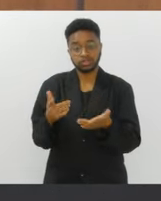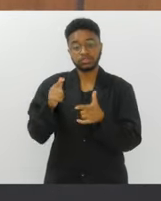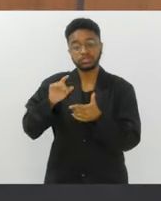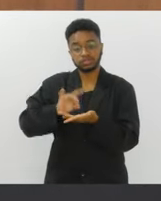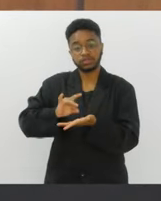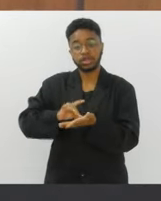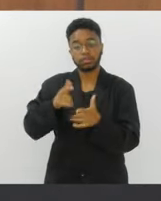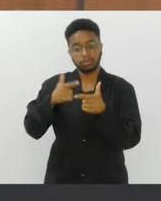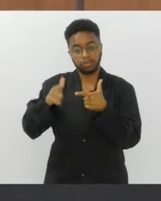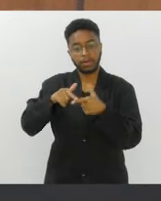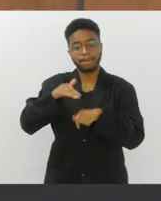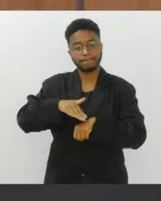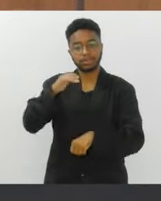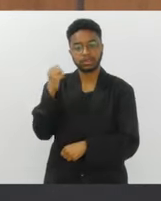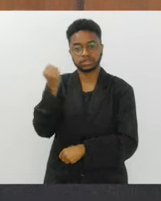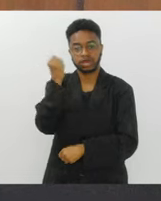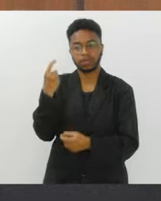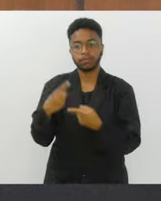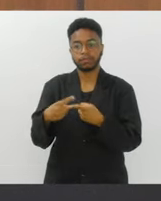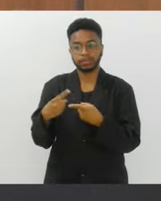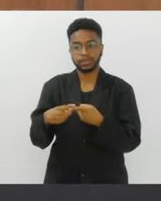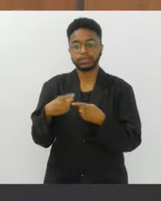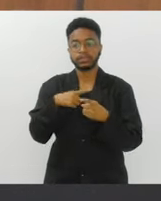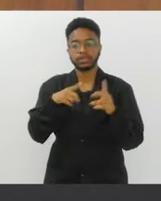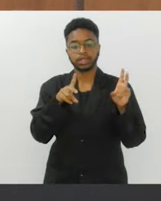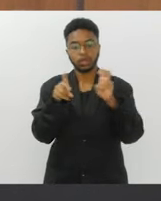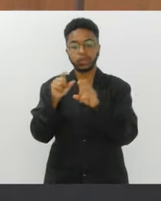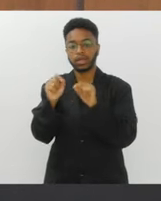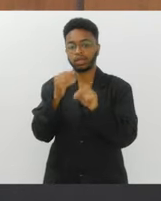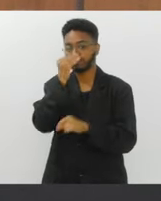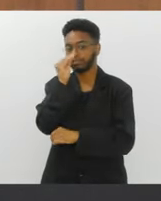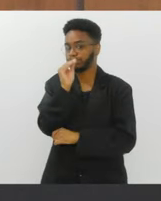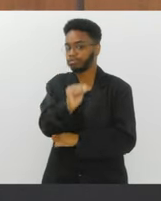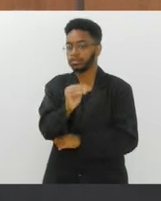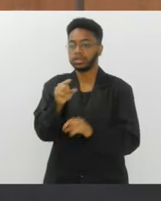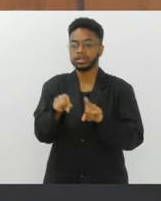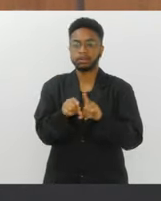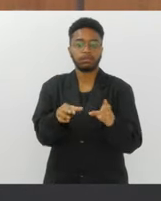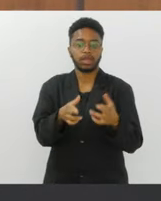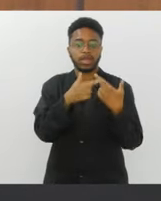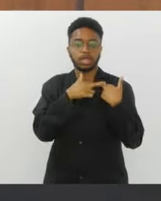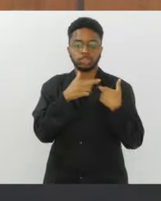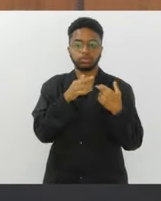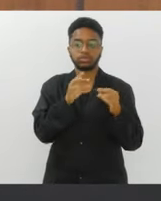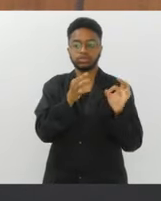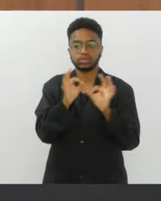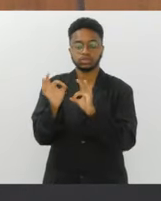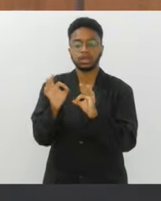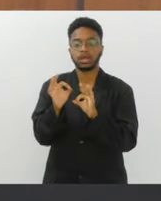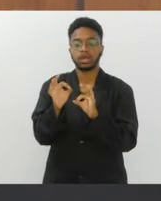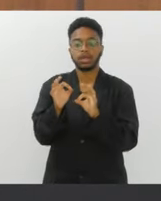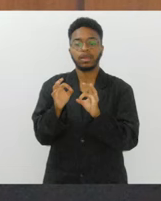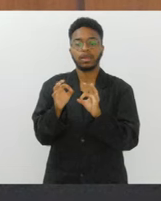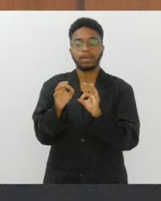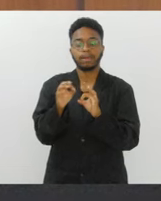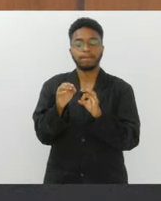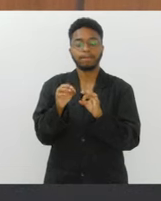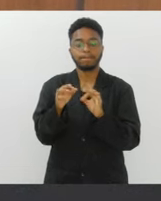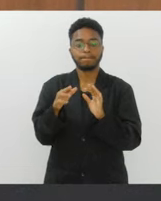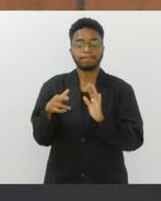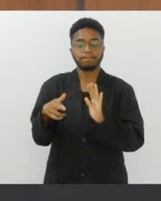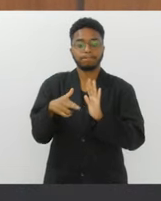é mais profundo. A gente tem um quadro de negligência e de responsabilidade direta do governo do estado que poderia